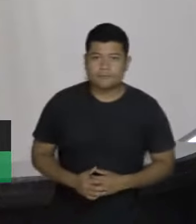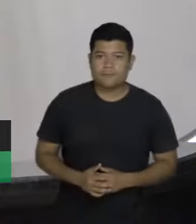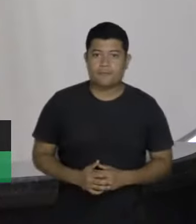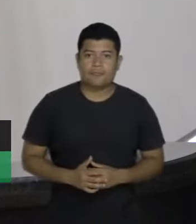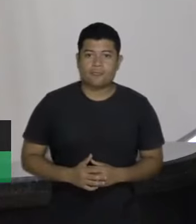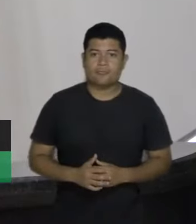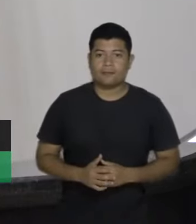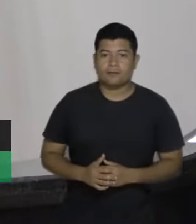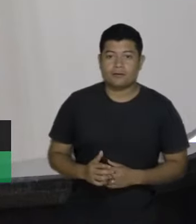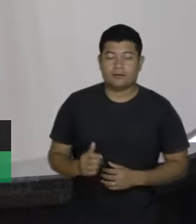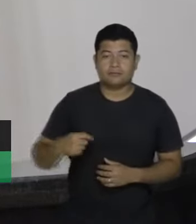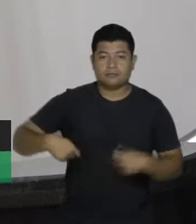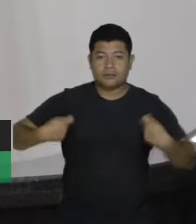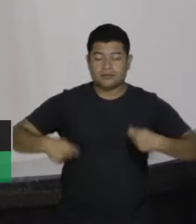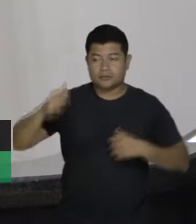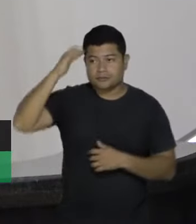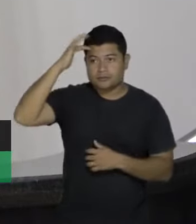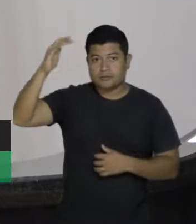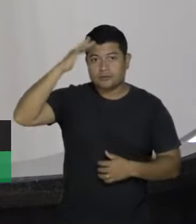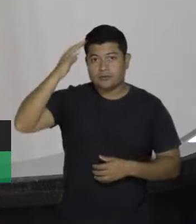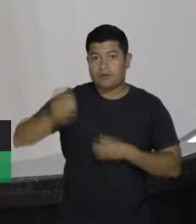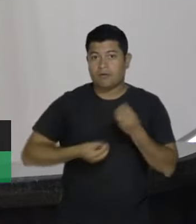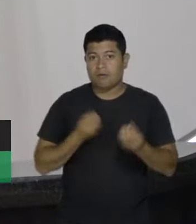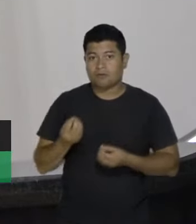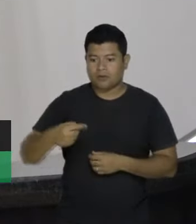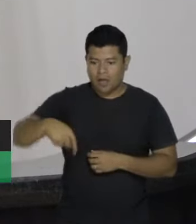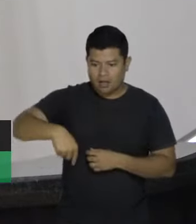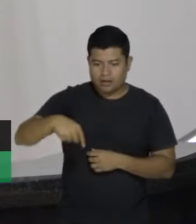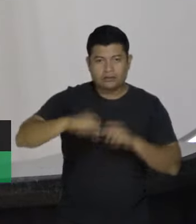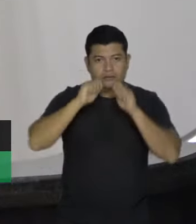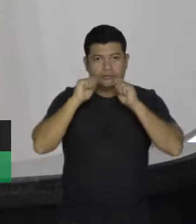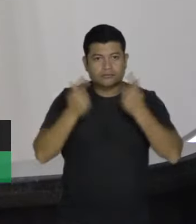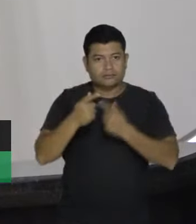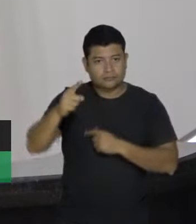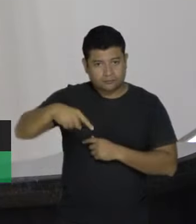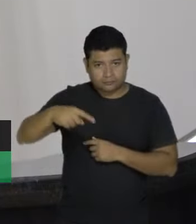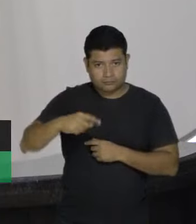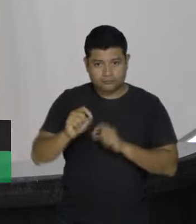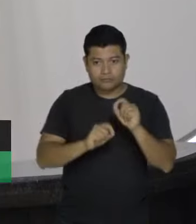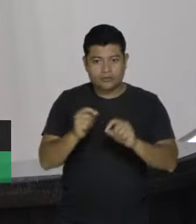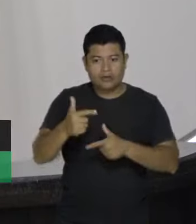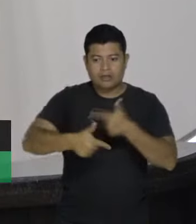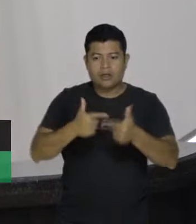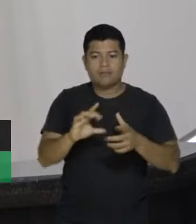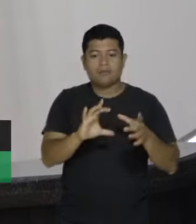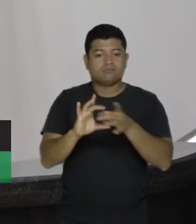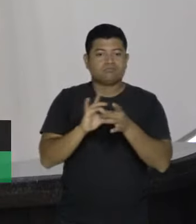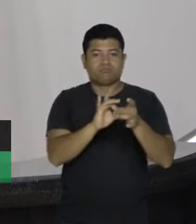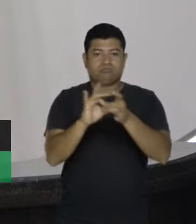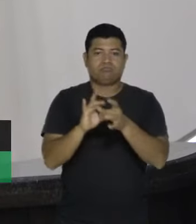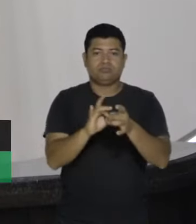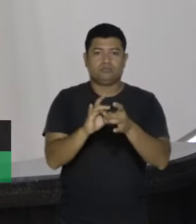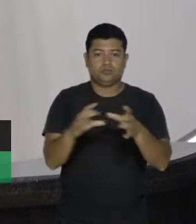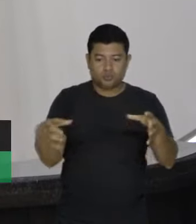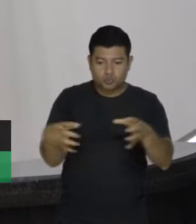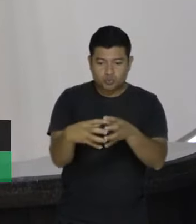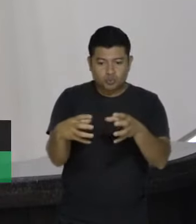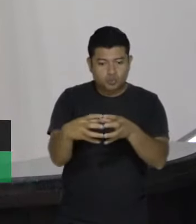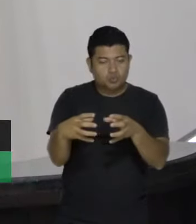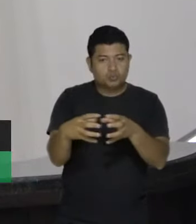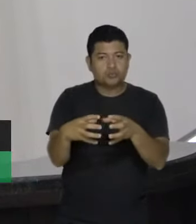papel. Essa é uma casa de trabalho colegiado, de trabalho que se faz em